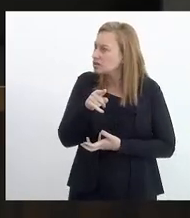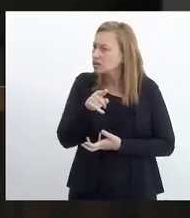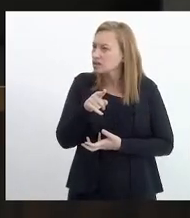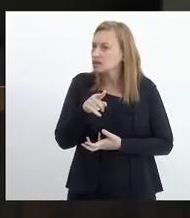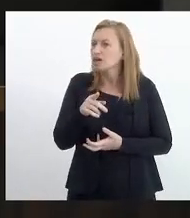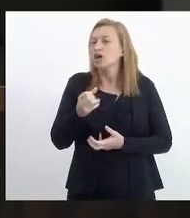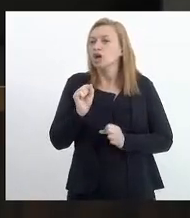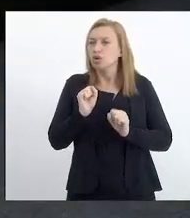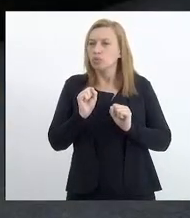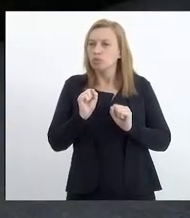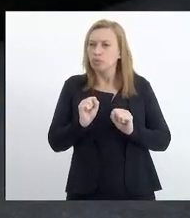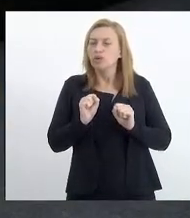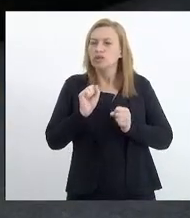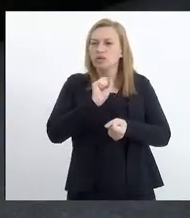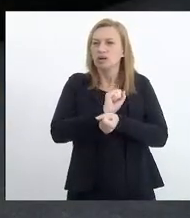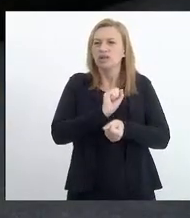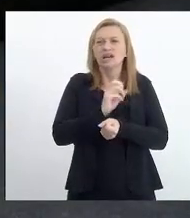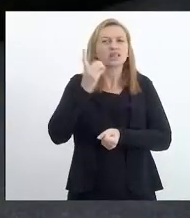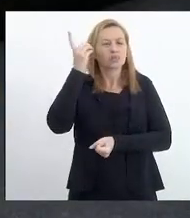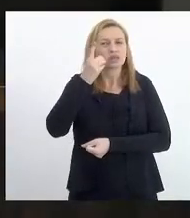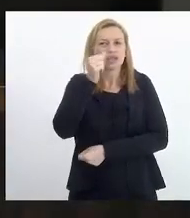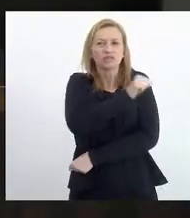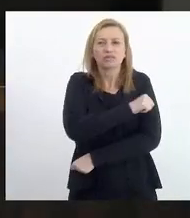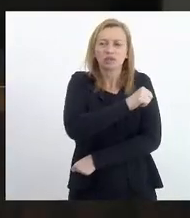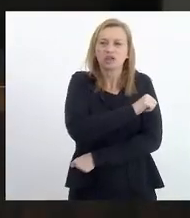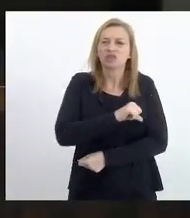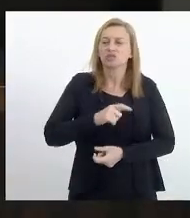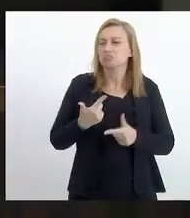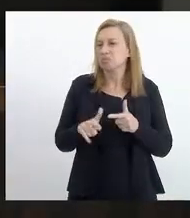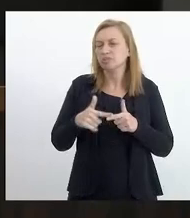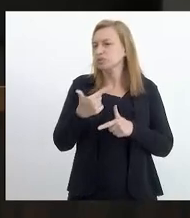seguida... Eu posso aguardar, deputada Regiane. Deputada enfermeira Regiane, por favor.